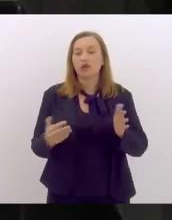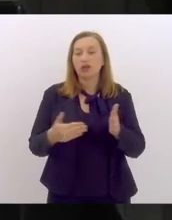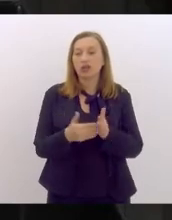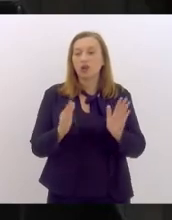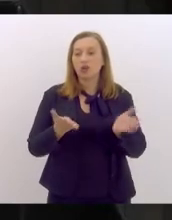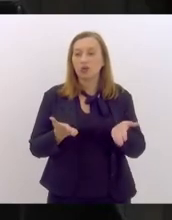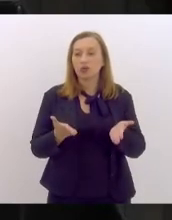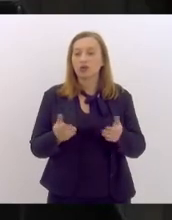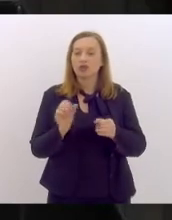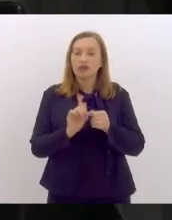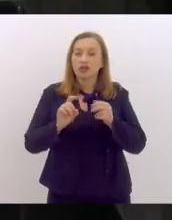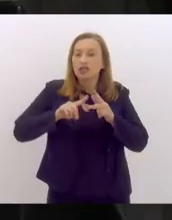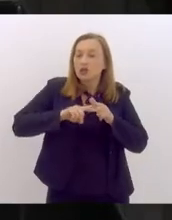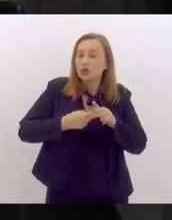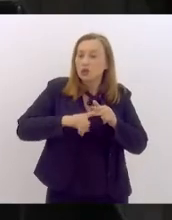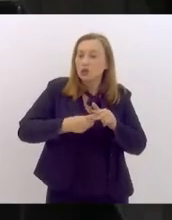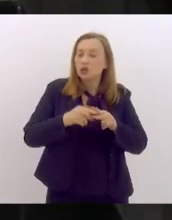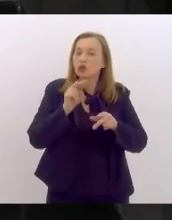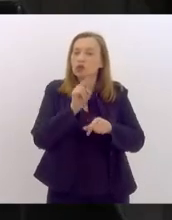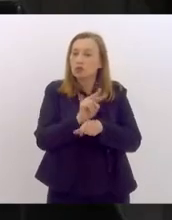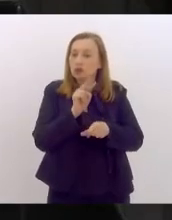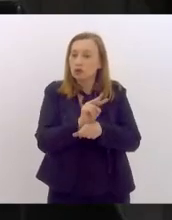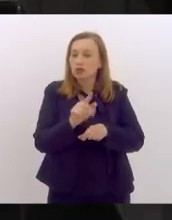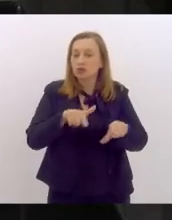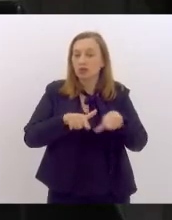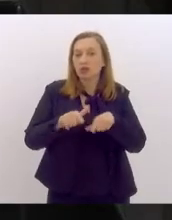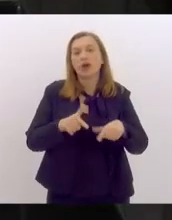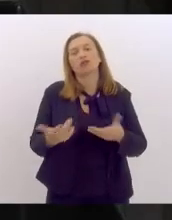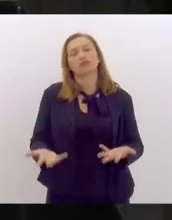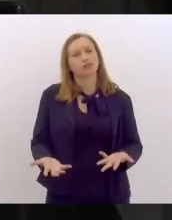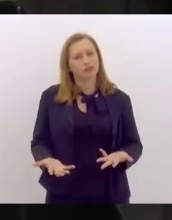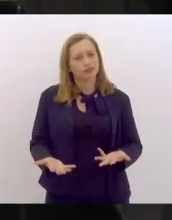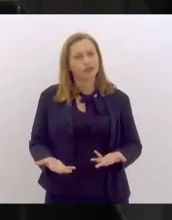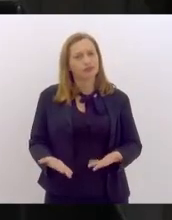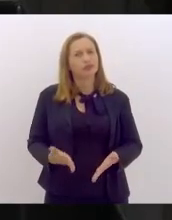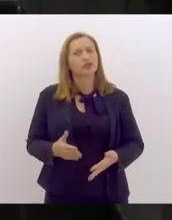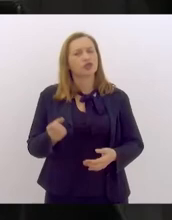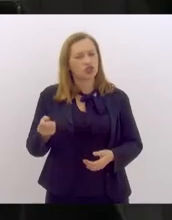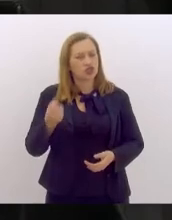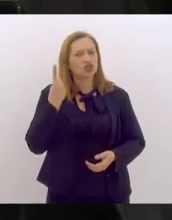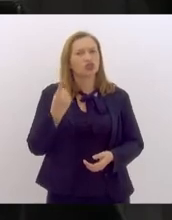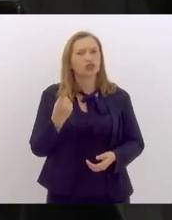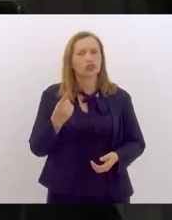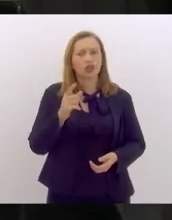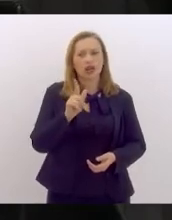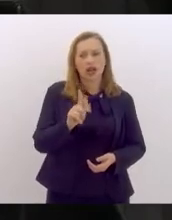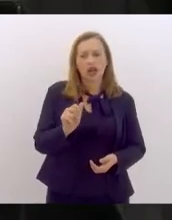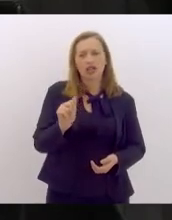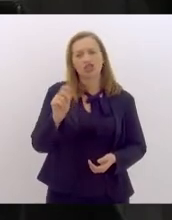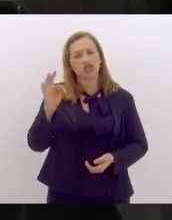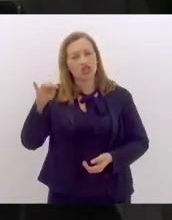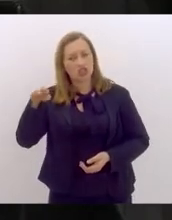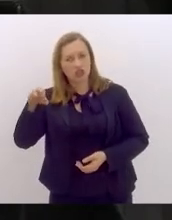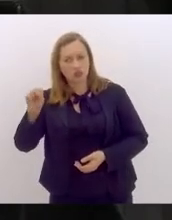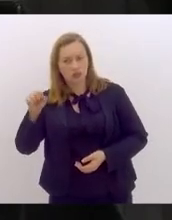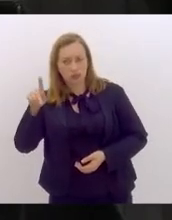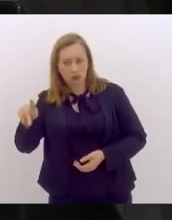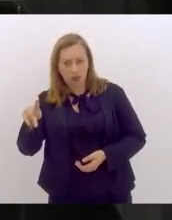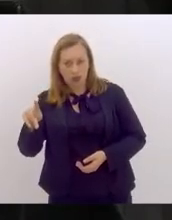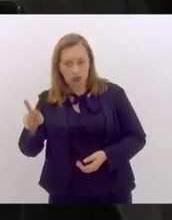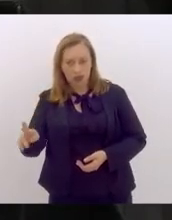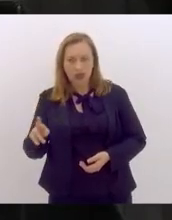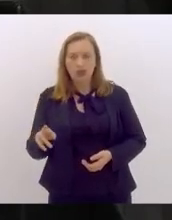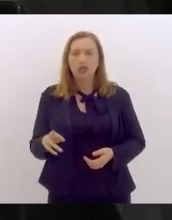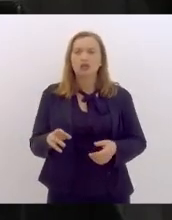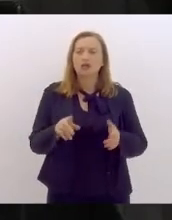para fazer a regulação EA fiscalização dos serviços é espantoso que a agetransp para fiscalizar cento